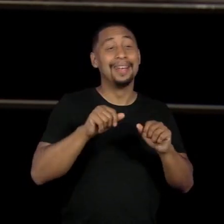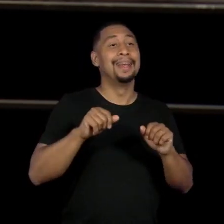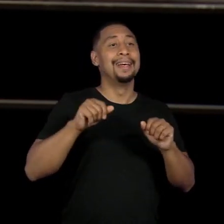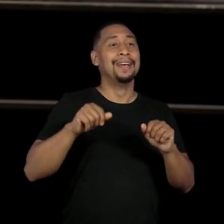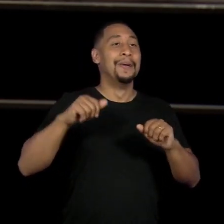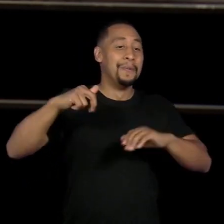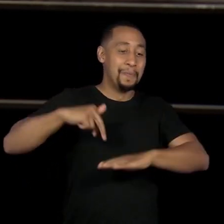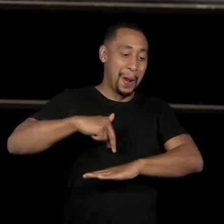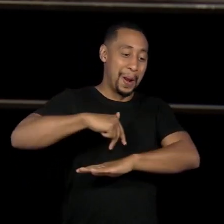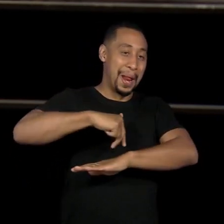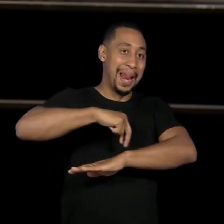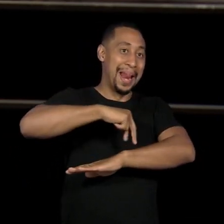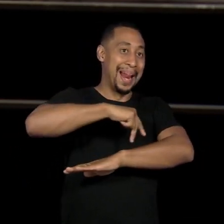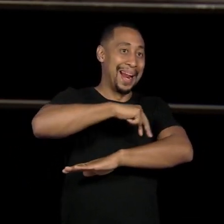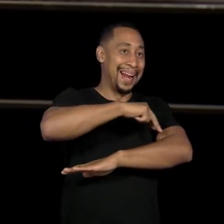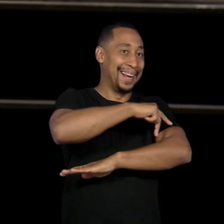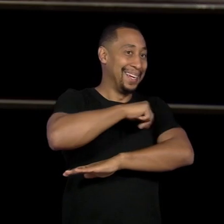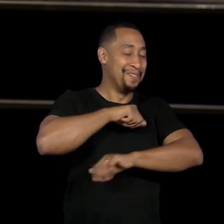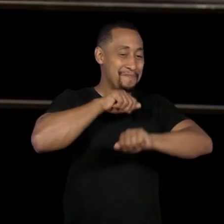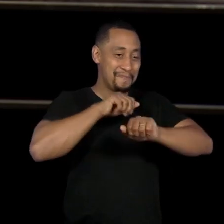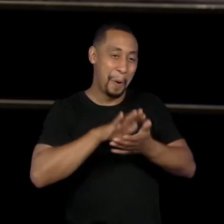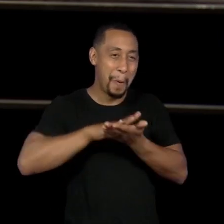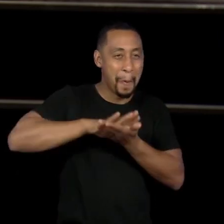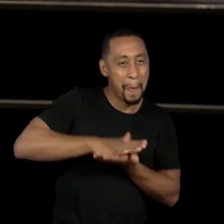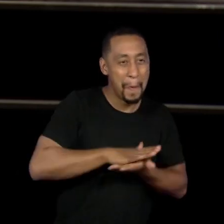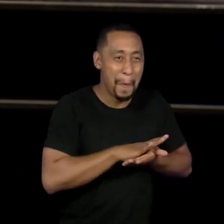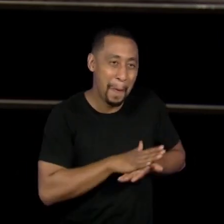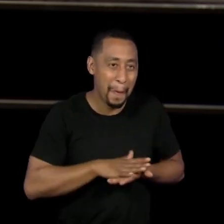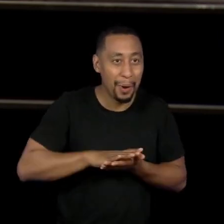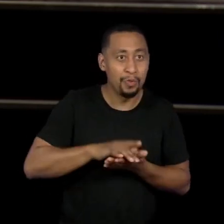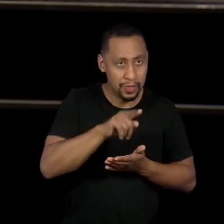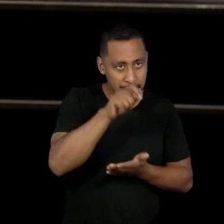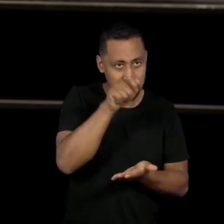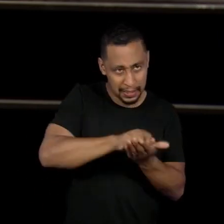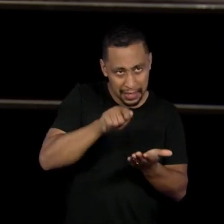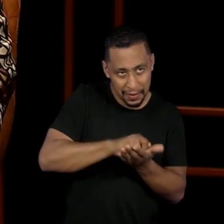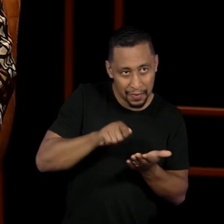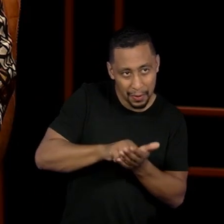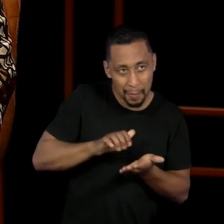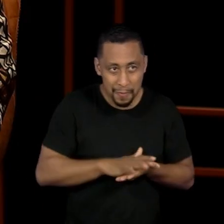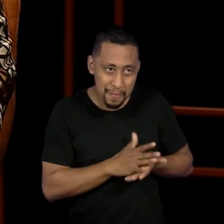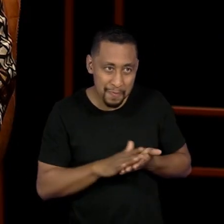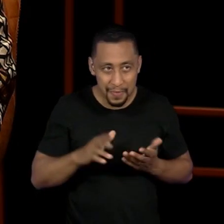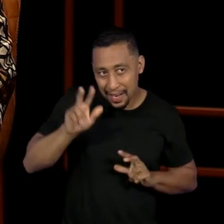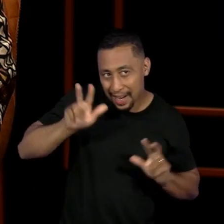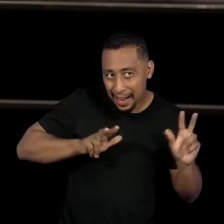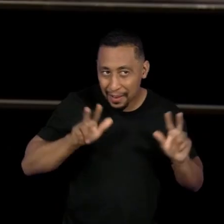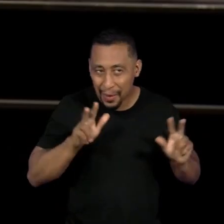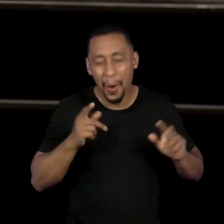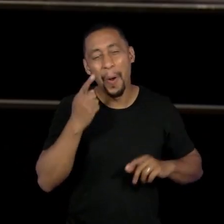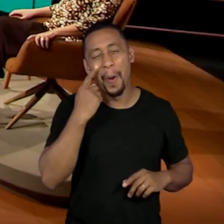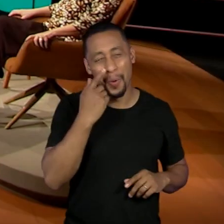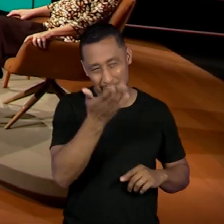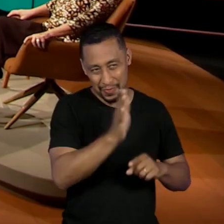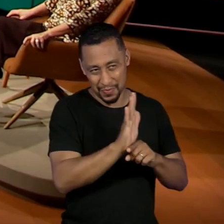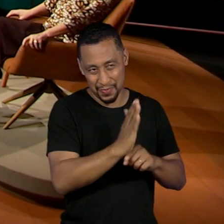Estação 1ª de Mangueira, você fez a letra de um samba enredo. É Mas olha só quem conta essa história.